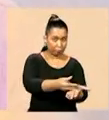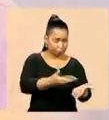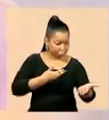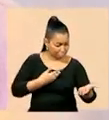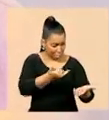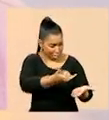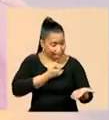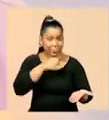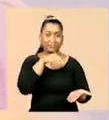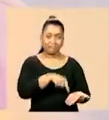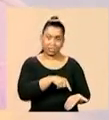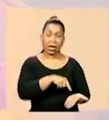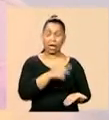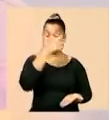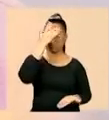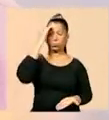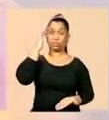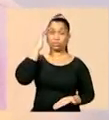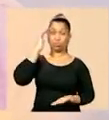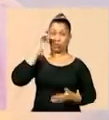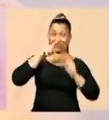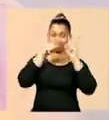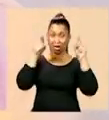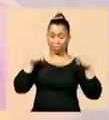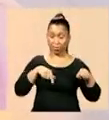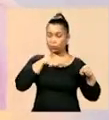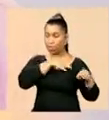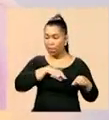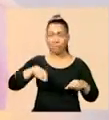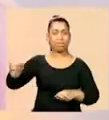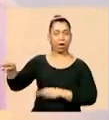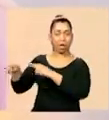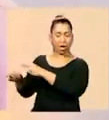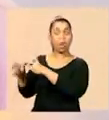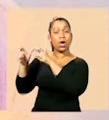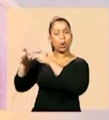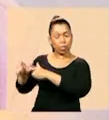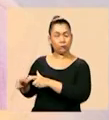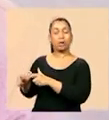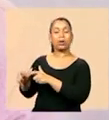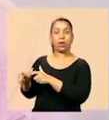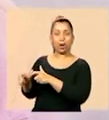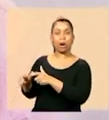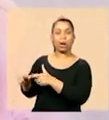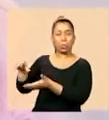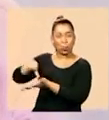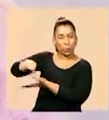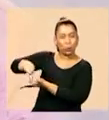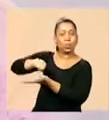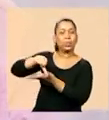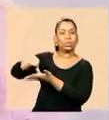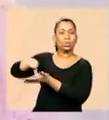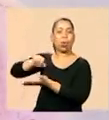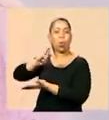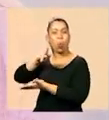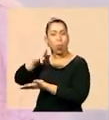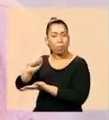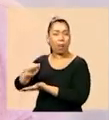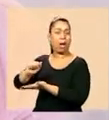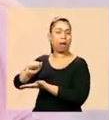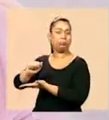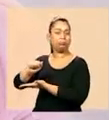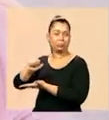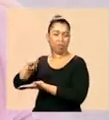O trabalhador, geralmente, aqui em Rio Preto, ele é encaminhado para uma das unidades de atendimento,